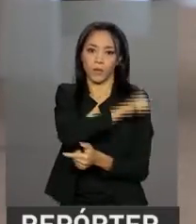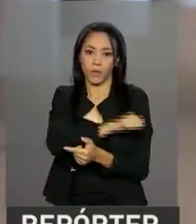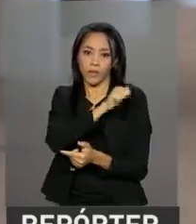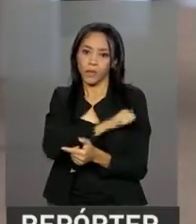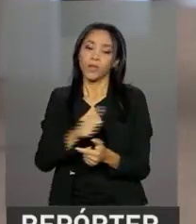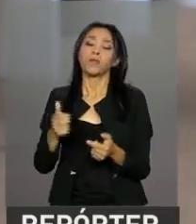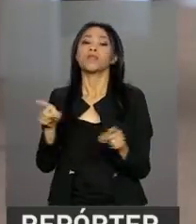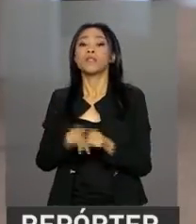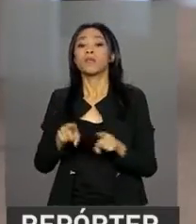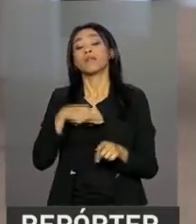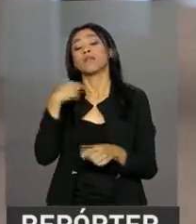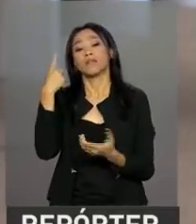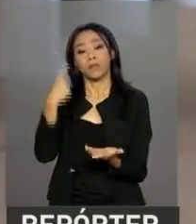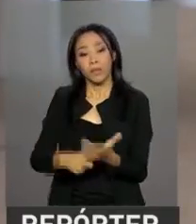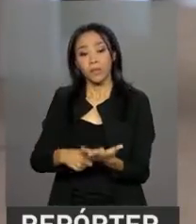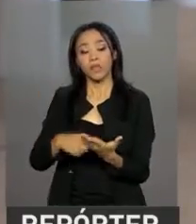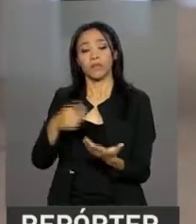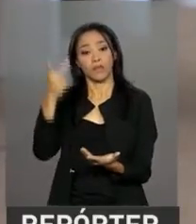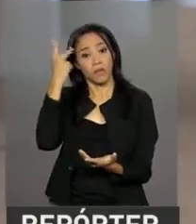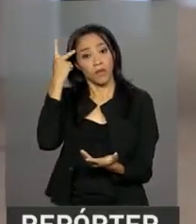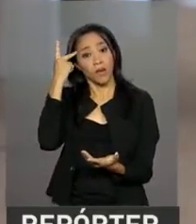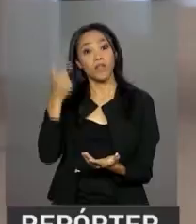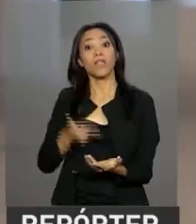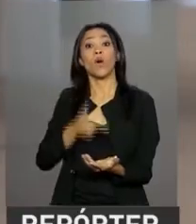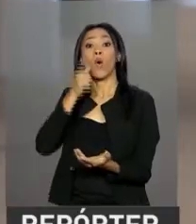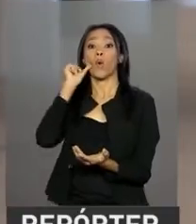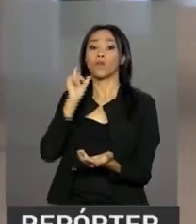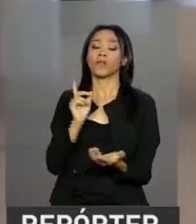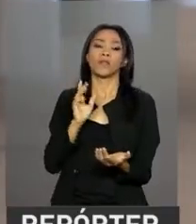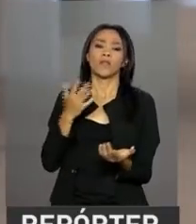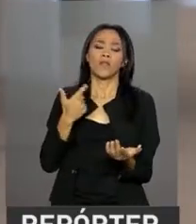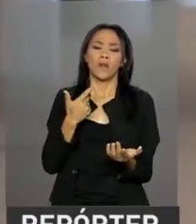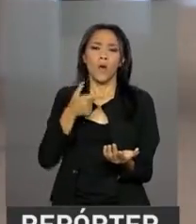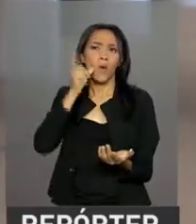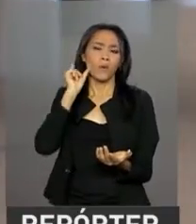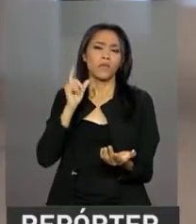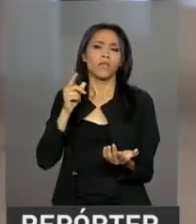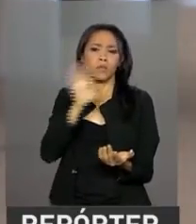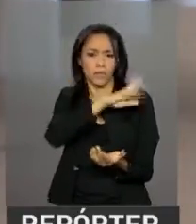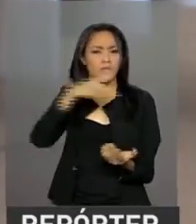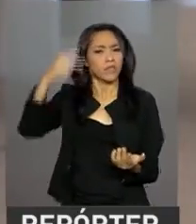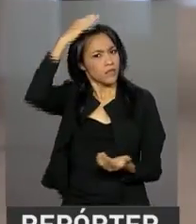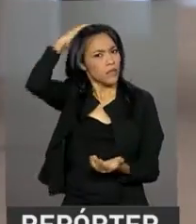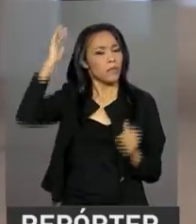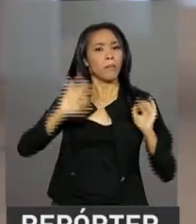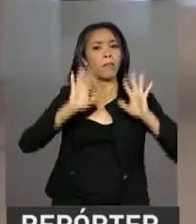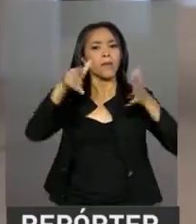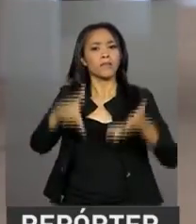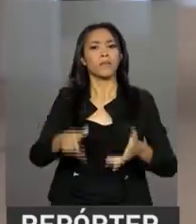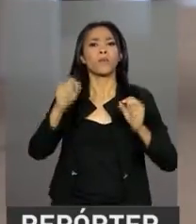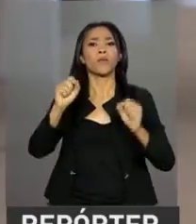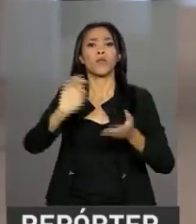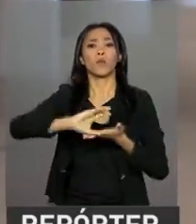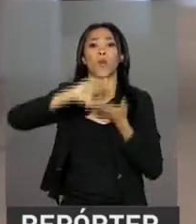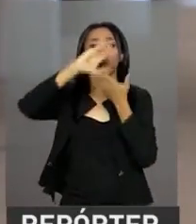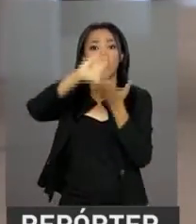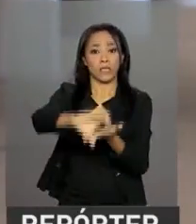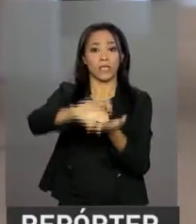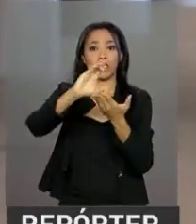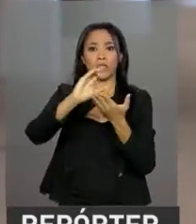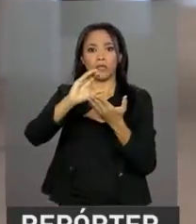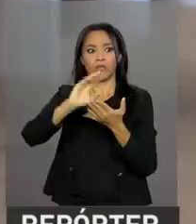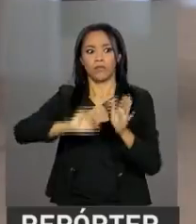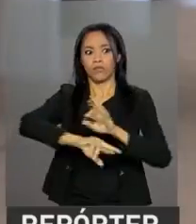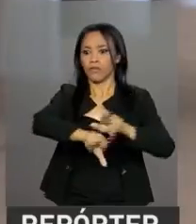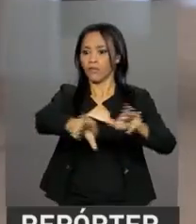antes onde ele está desde ontem o presidente michel temer participou ontem do conselho empresarial brasil